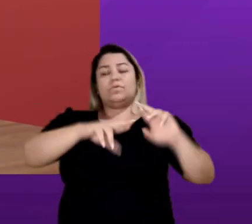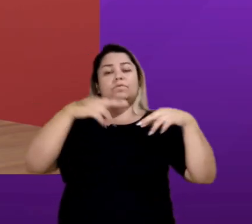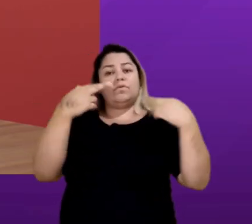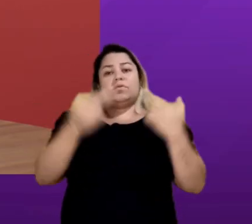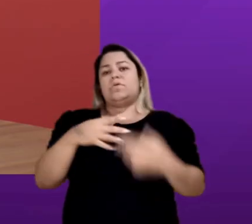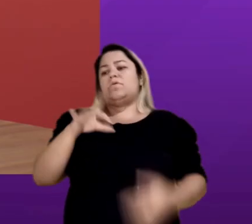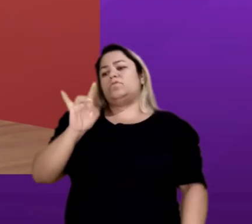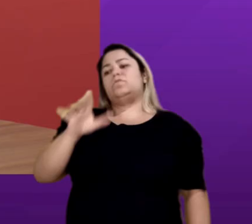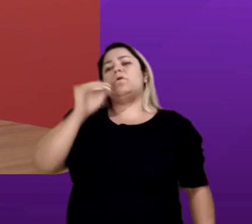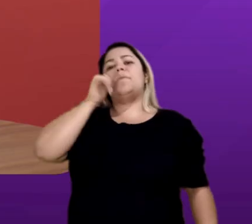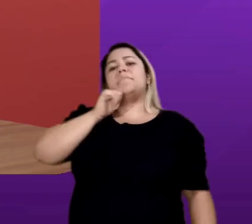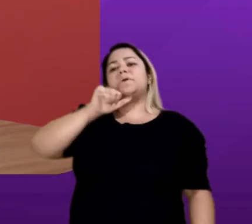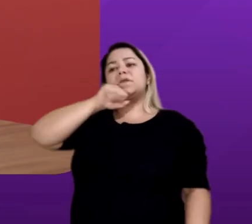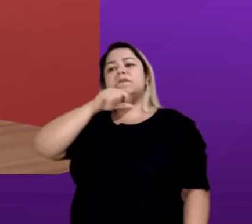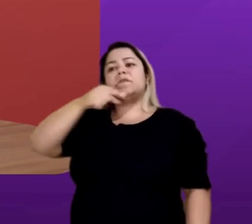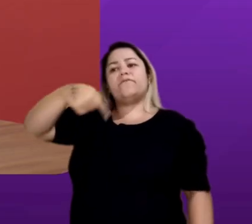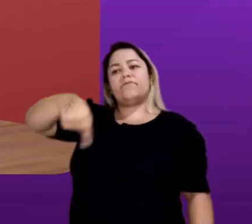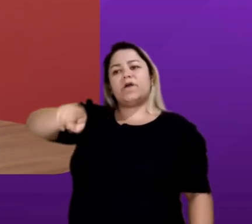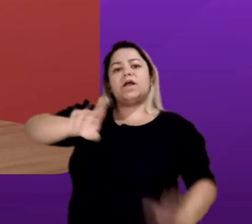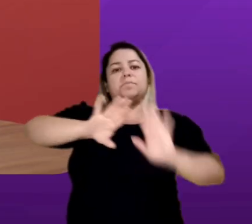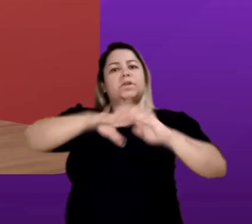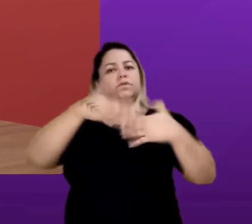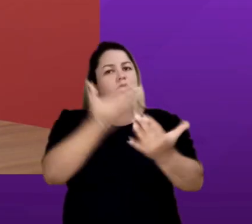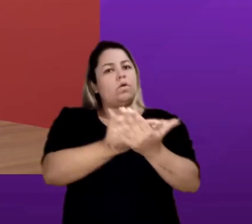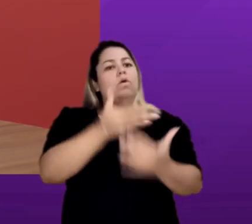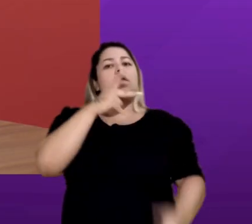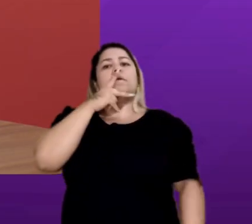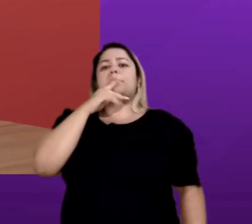que vai para a escola, o pai também tem que ir. Então,